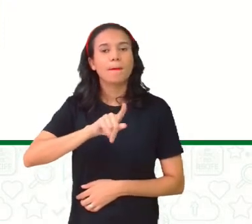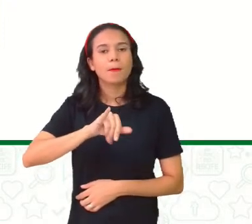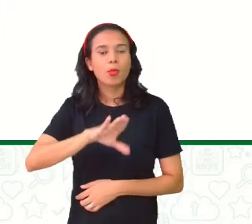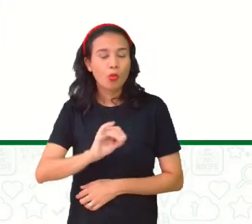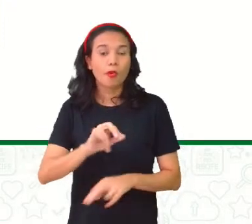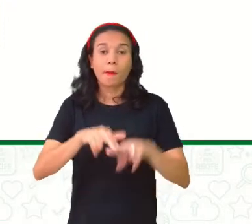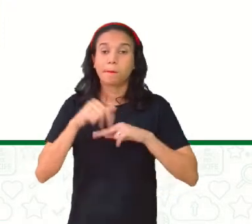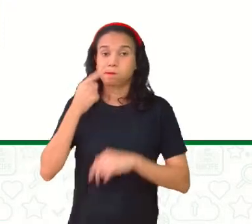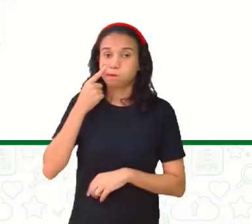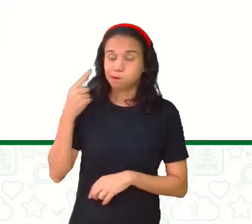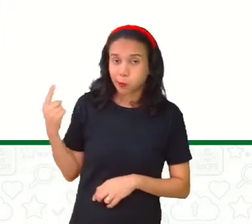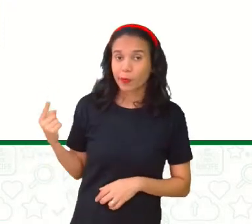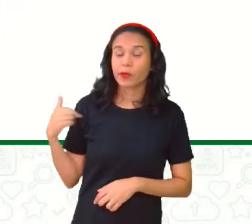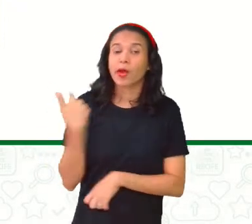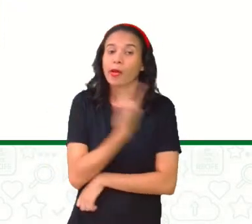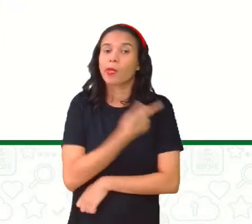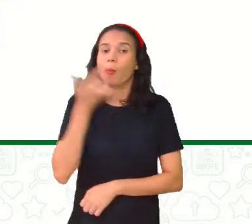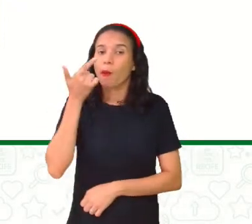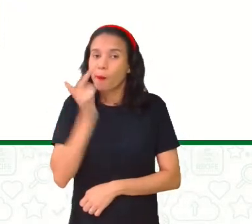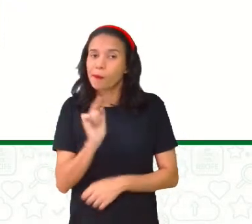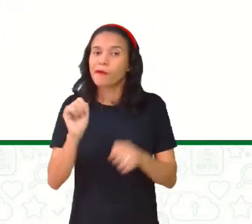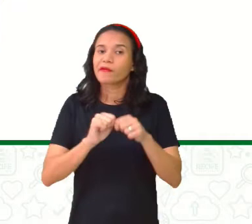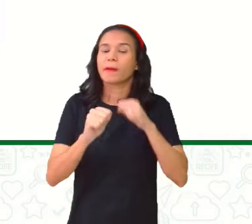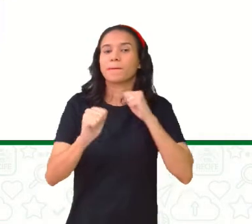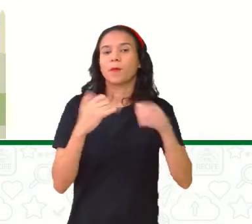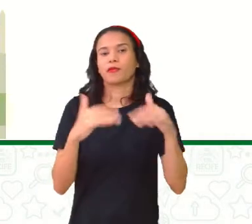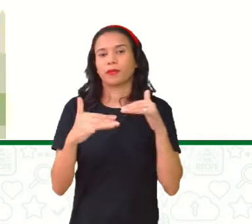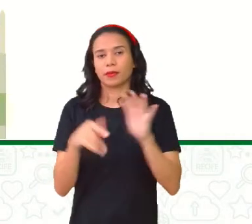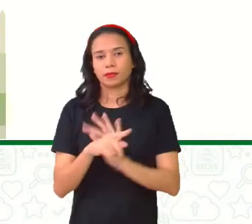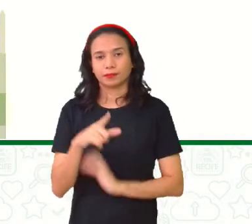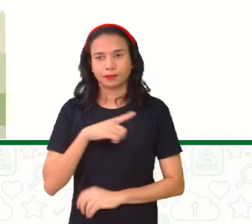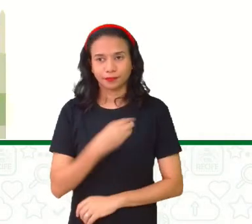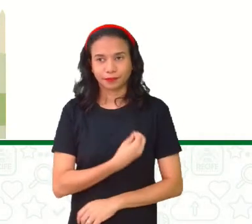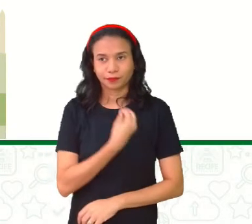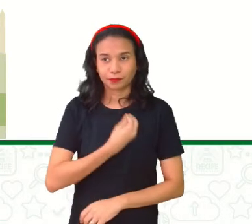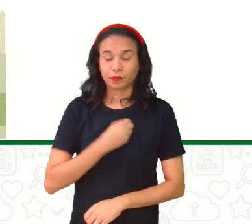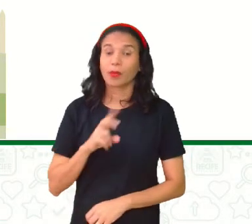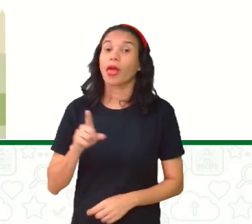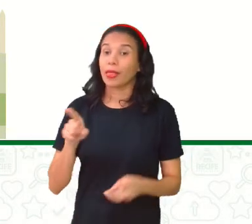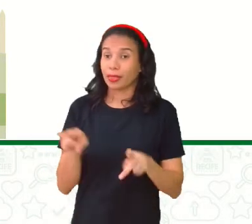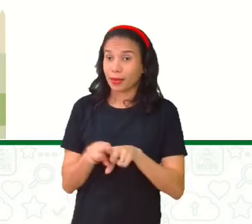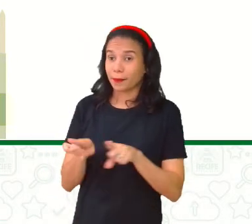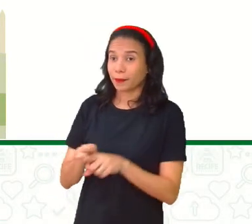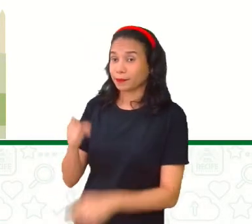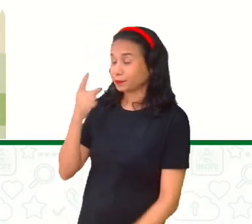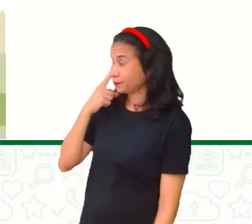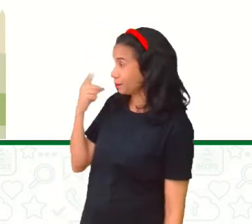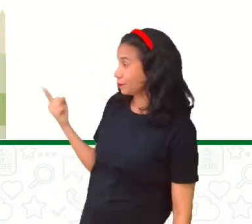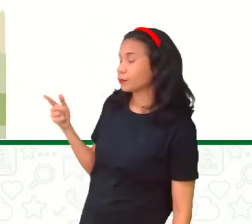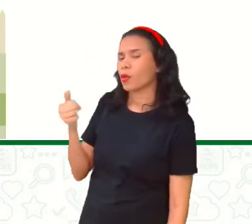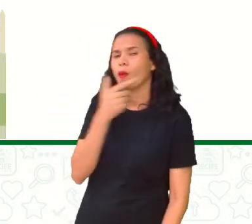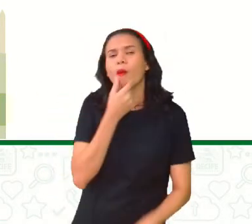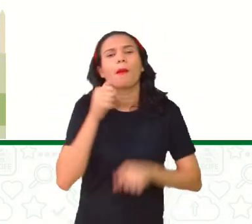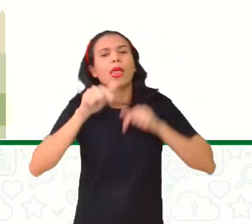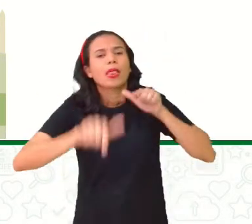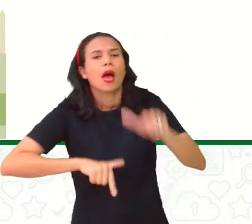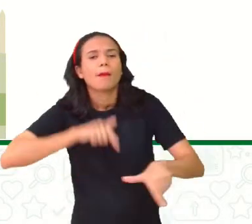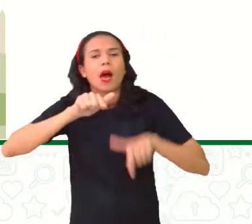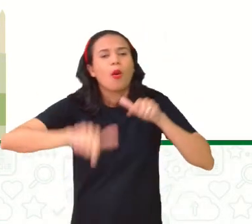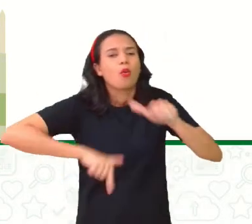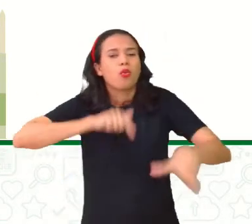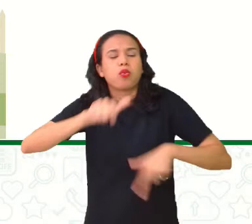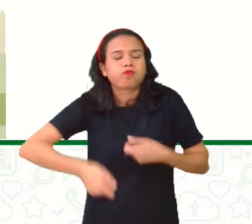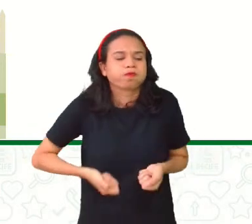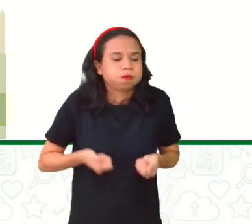é por conta desse apoio que a gente consegue fazer esse movimento aí, né? Outro, olha só, temos um trabalhador aí